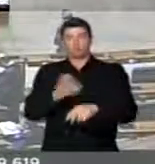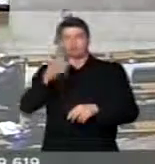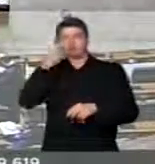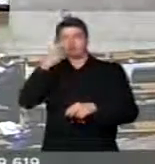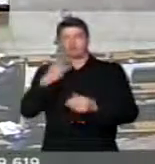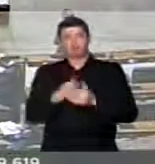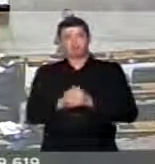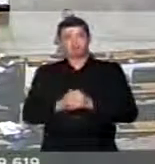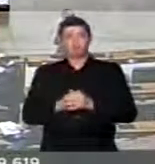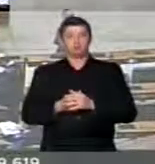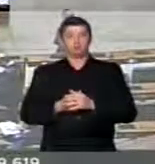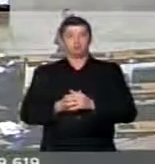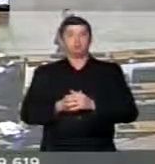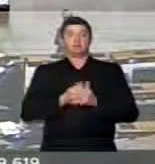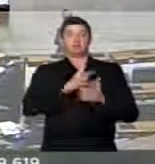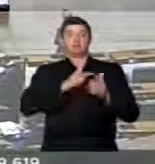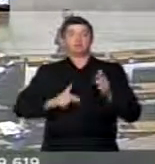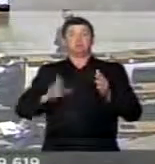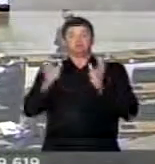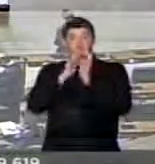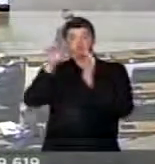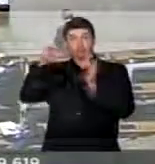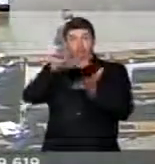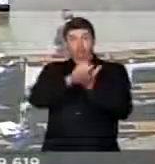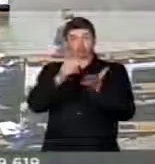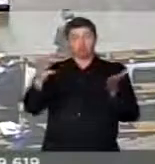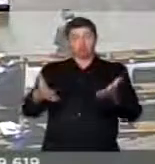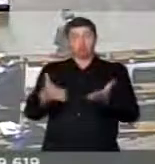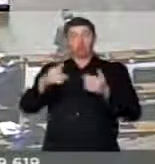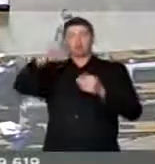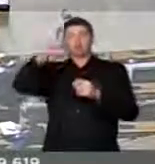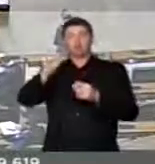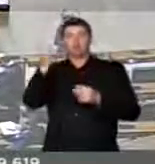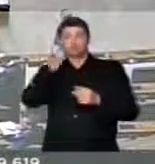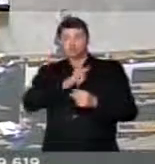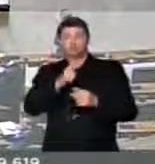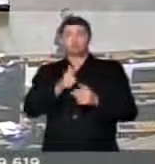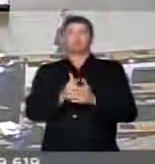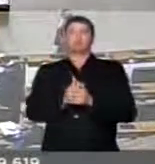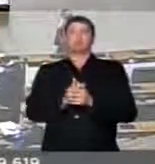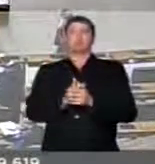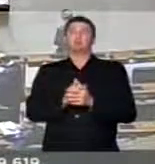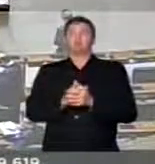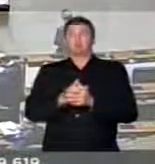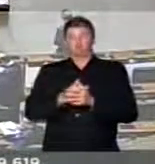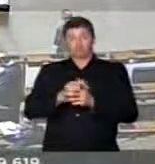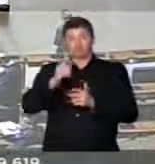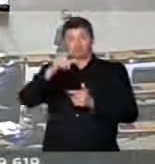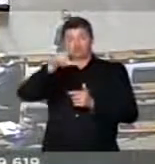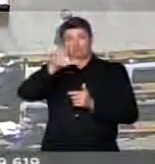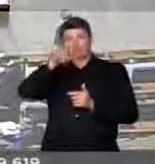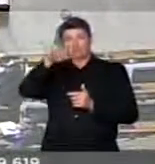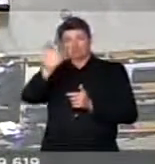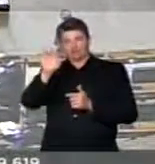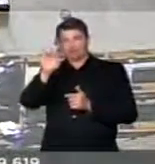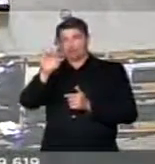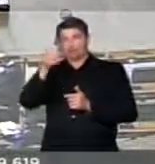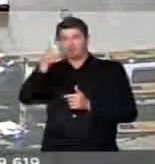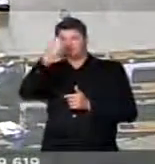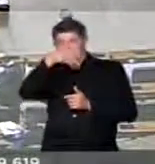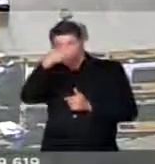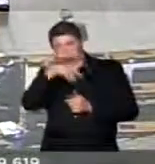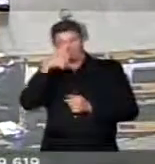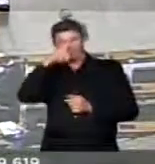Senhor presidente. Pernambuco registrou uma redução dos crimes violentos,